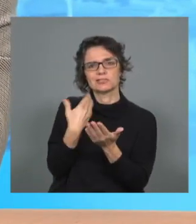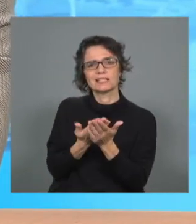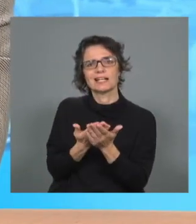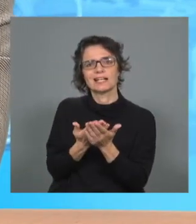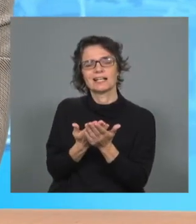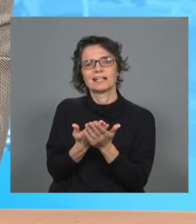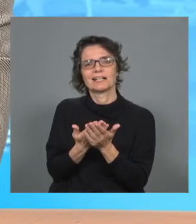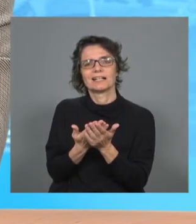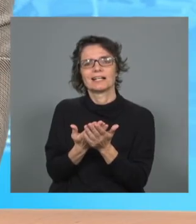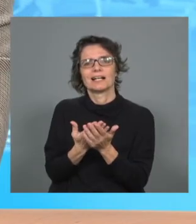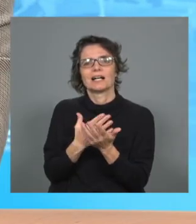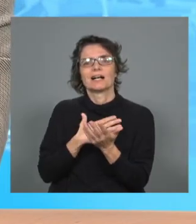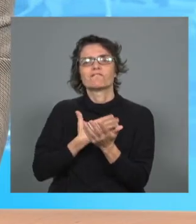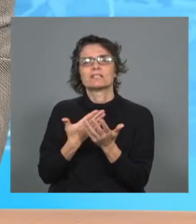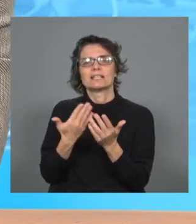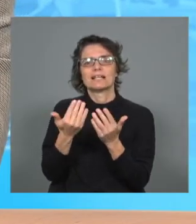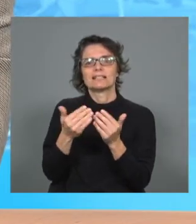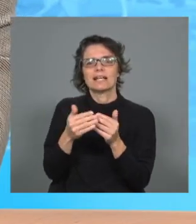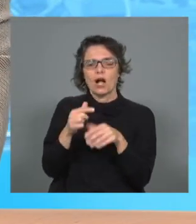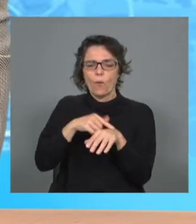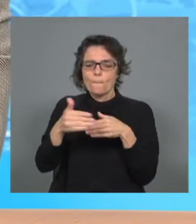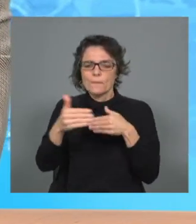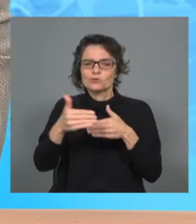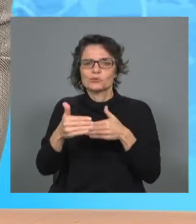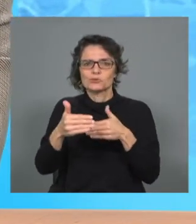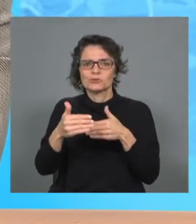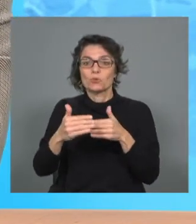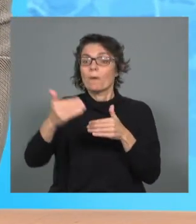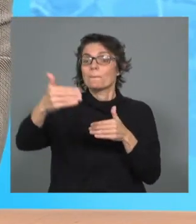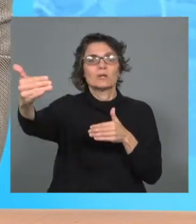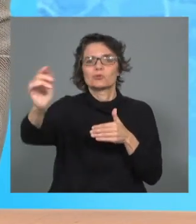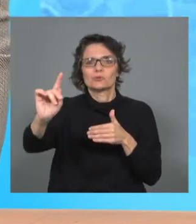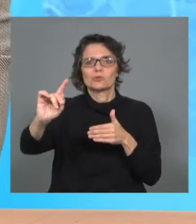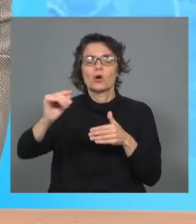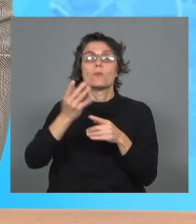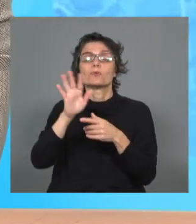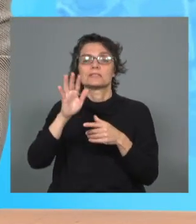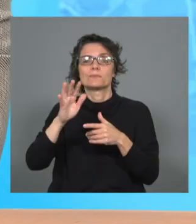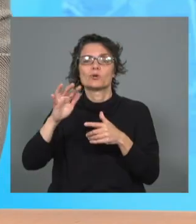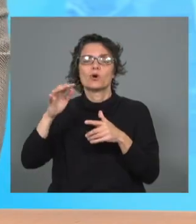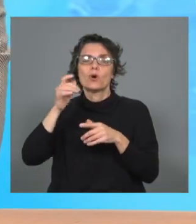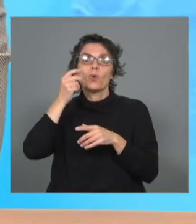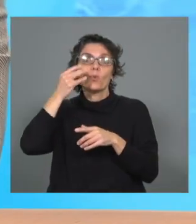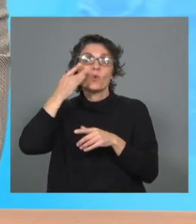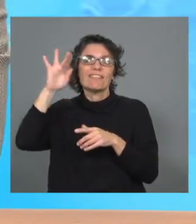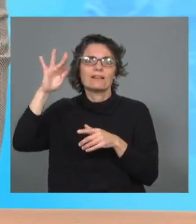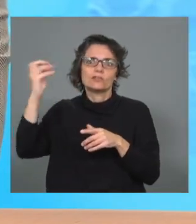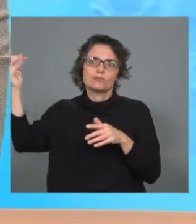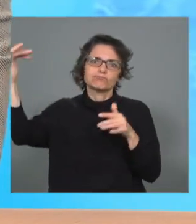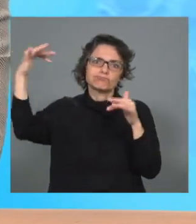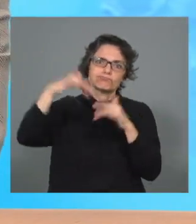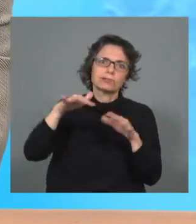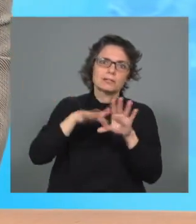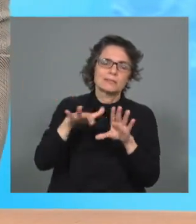curto prazo do que médio e longo prazo. E também as pessoas, por exemplo, os estrangeiros que vêm, são pessoas mais convictas, não são aqueles que vêm